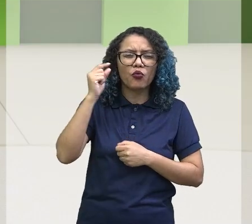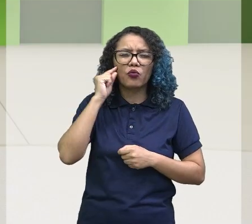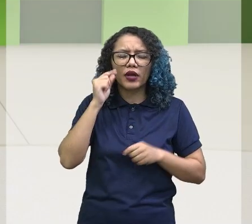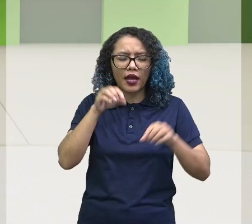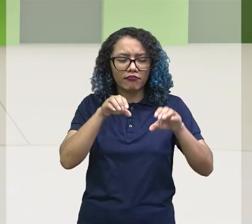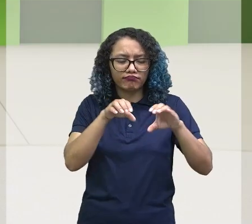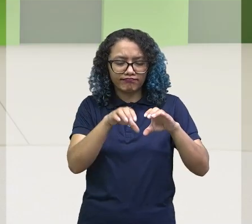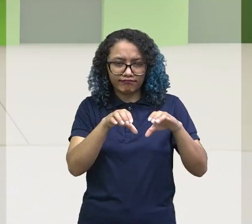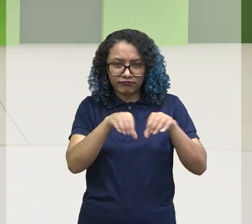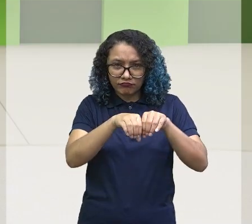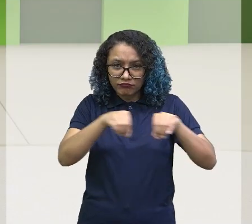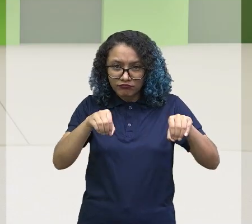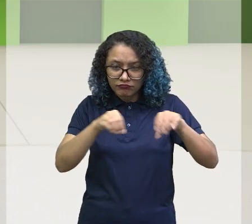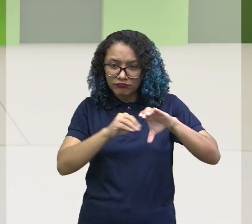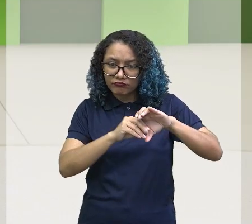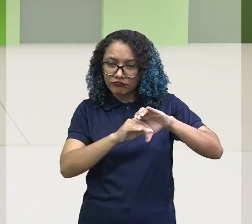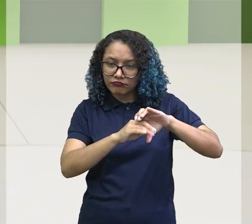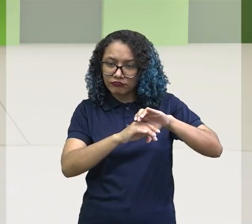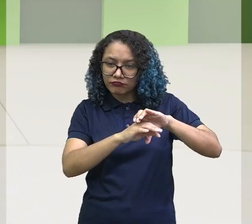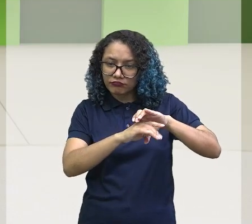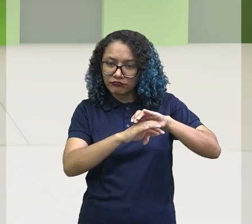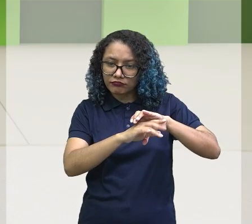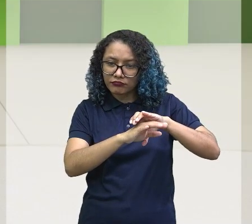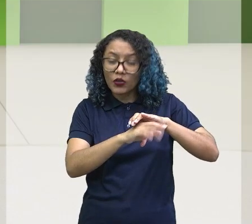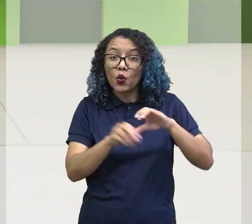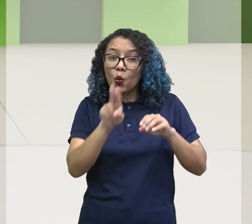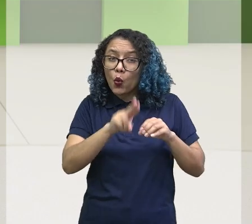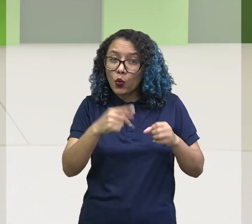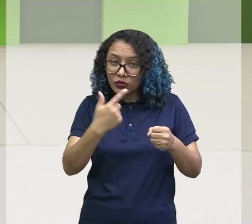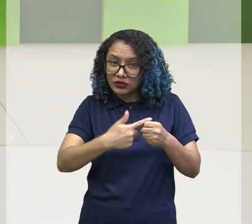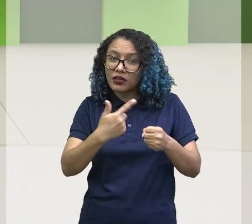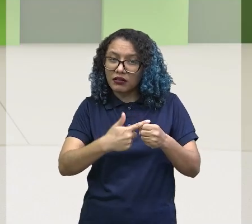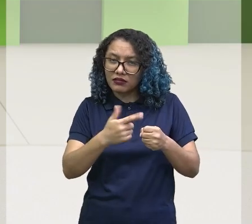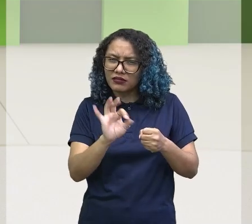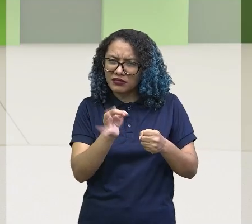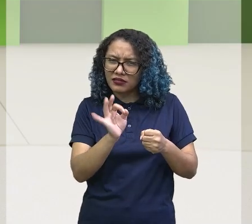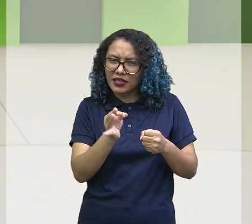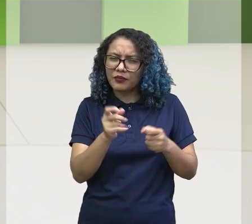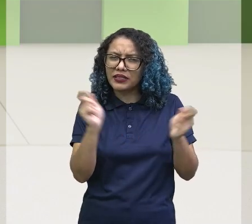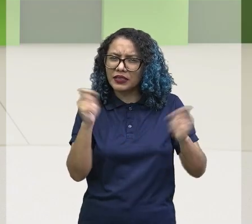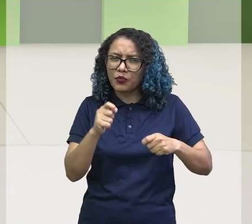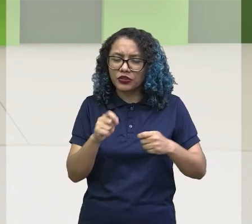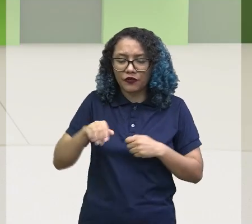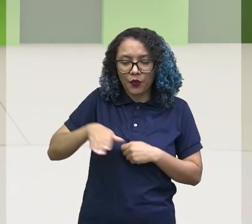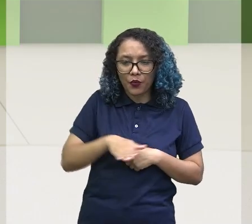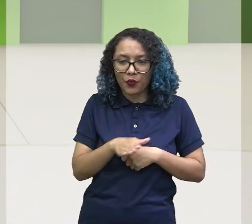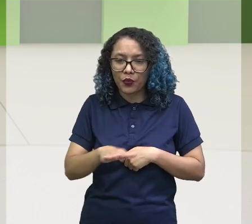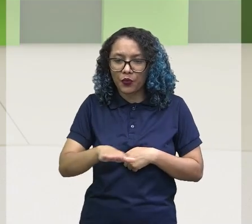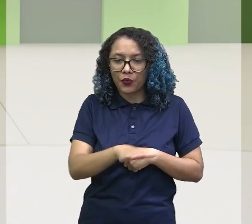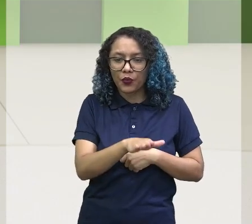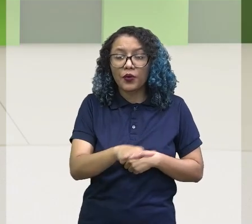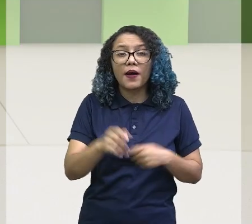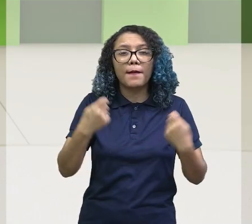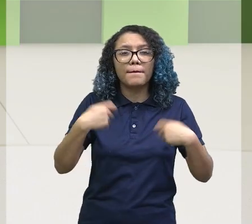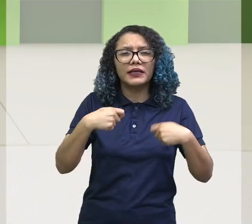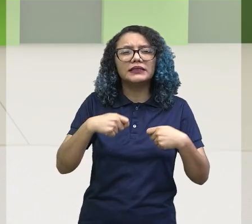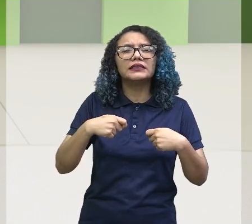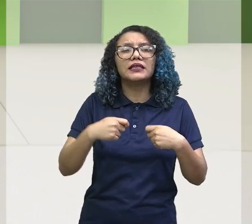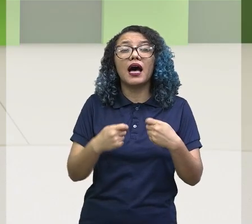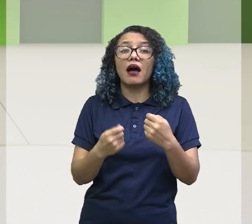né, como utiliza ali um combustível, e para que esse carro ele se locomova, precisa fazer aquela queima, né, que é a